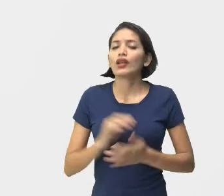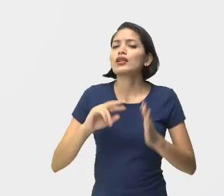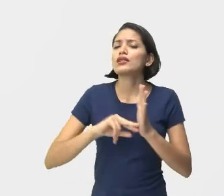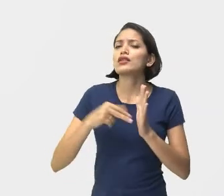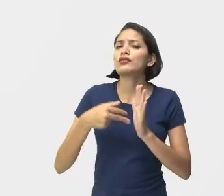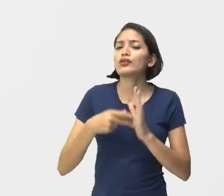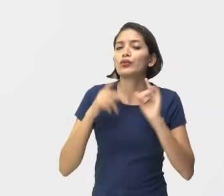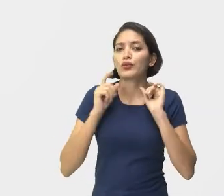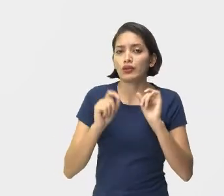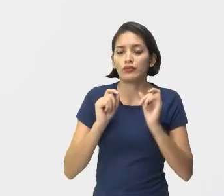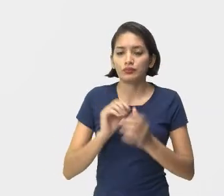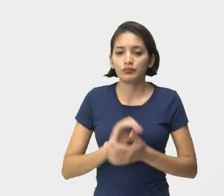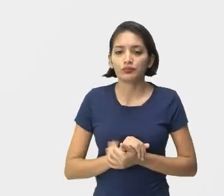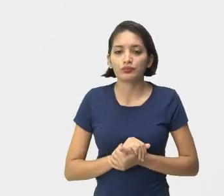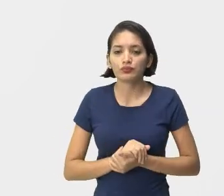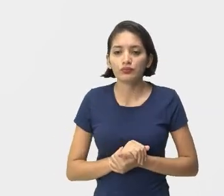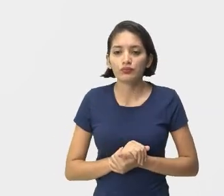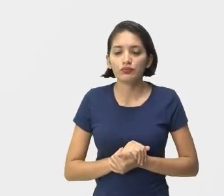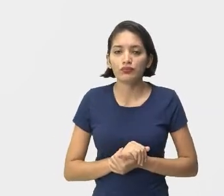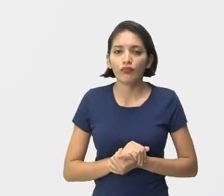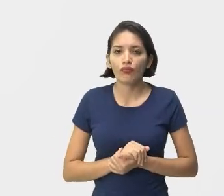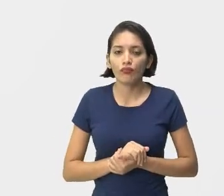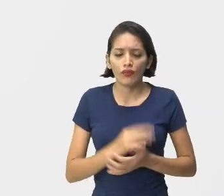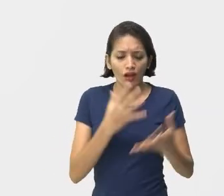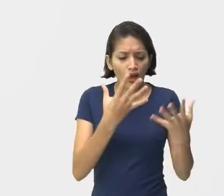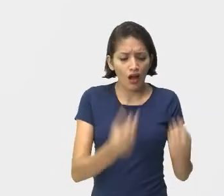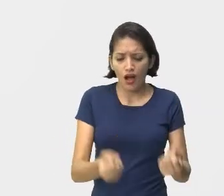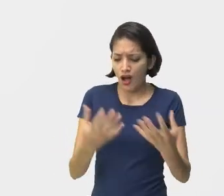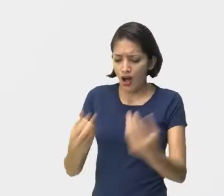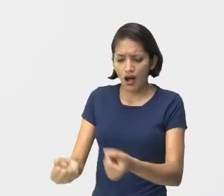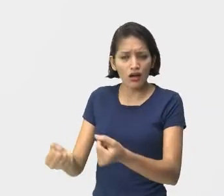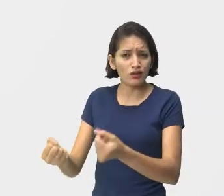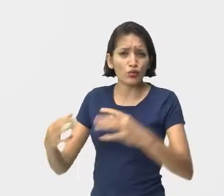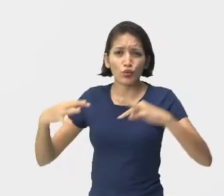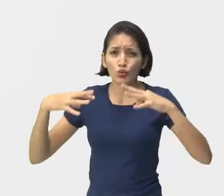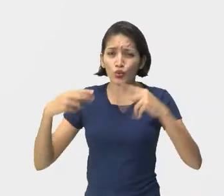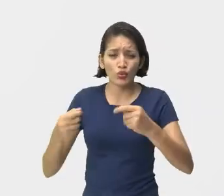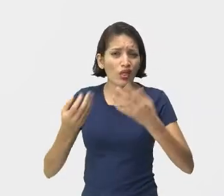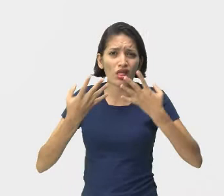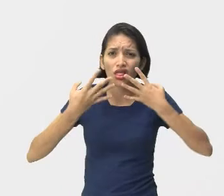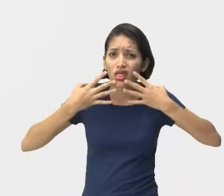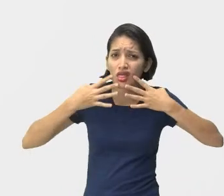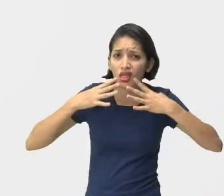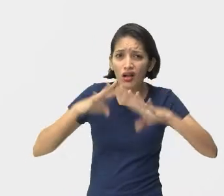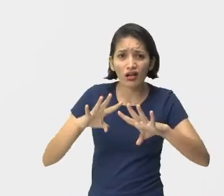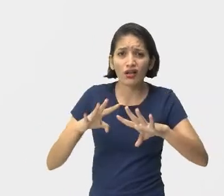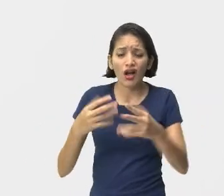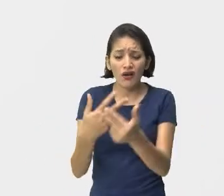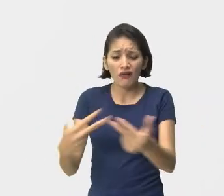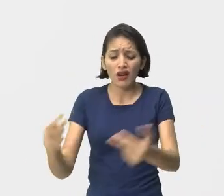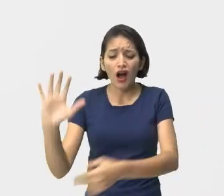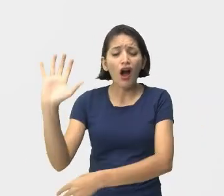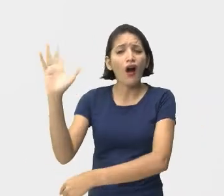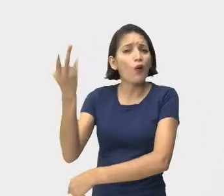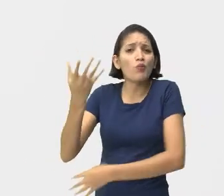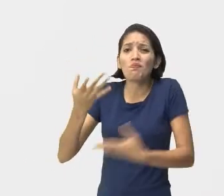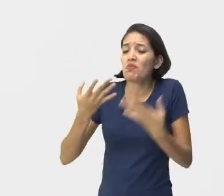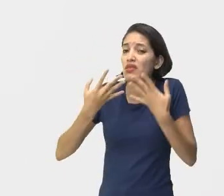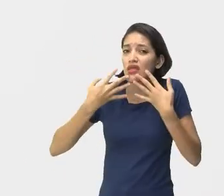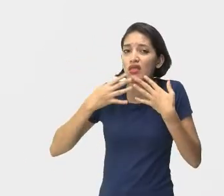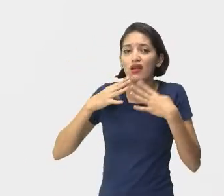aceitar que tudo é natural, que as coisas acontecem de uma forma